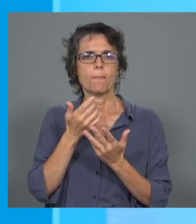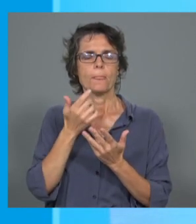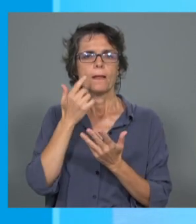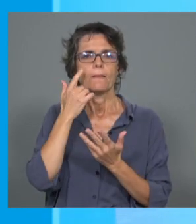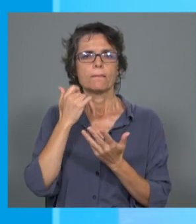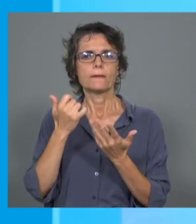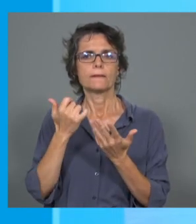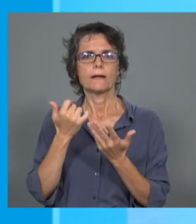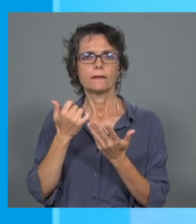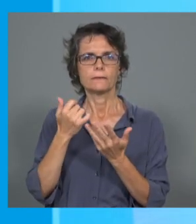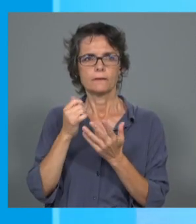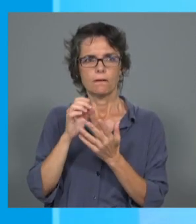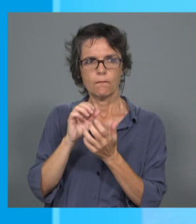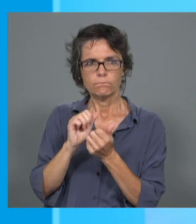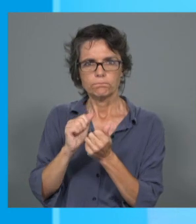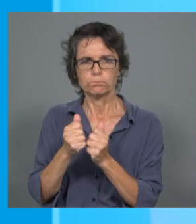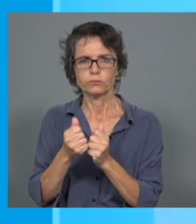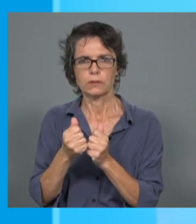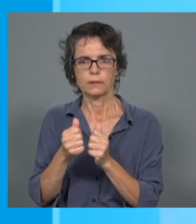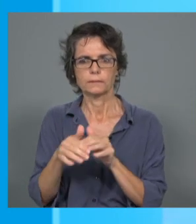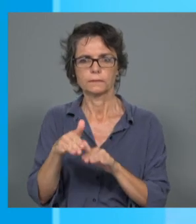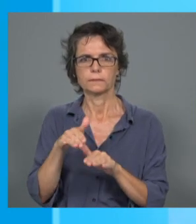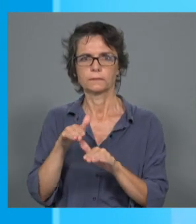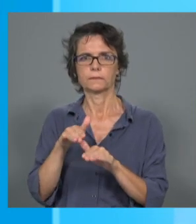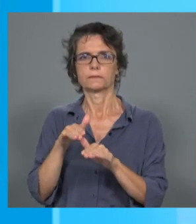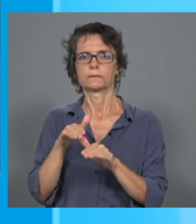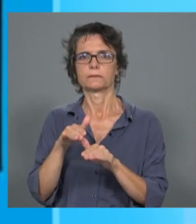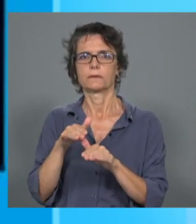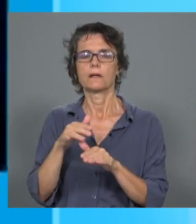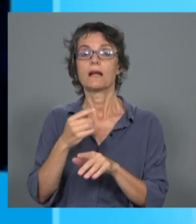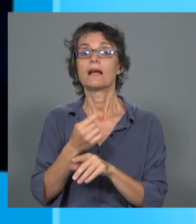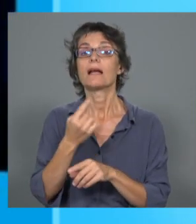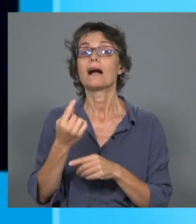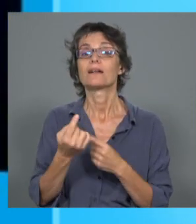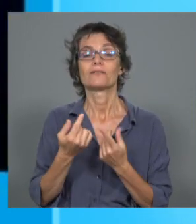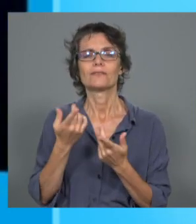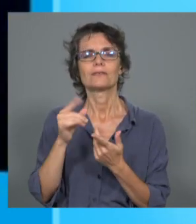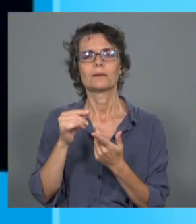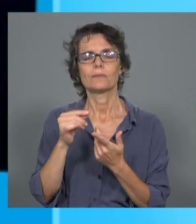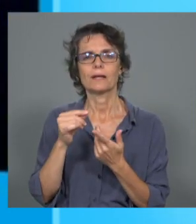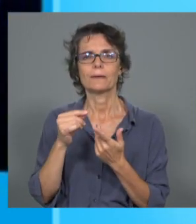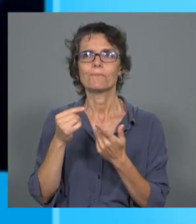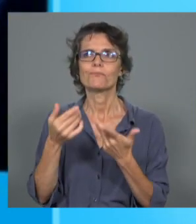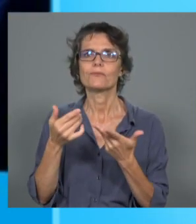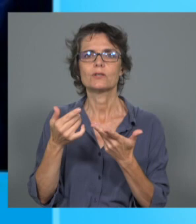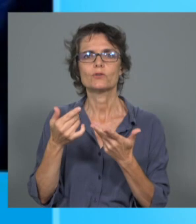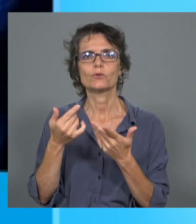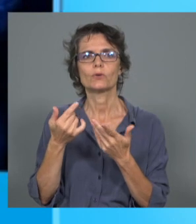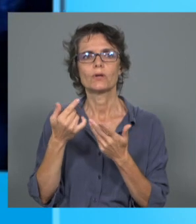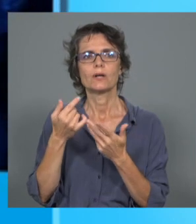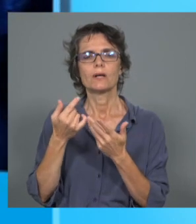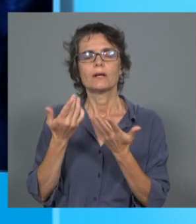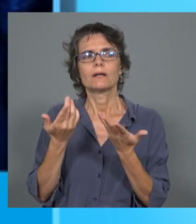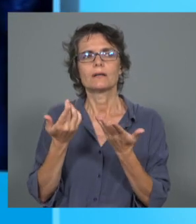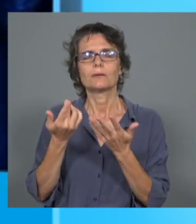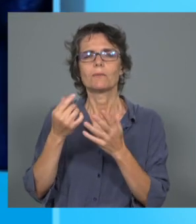oposições, e por isso acaba por perder o espaço até do próprio transcendente, em que nós